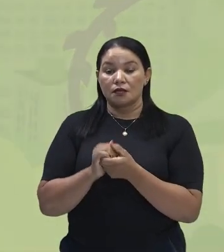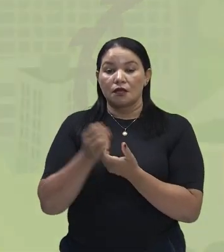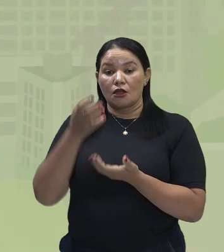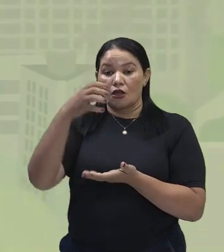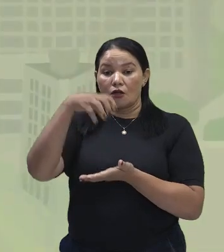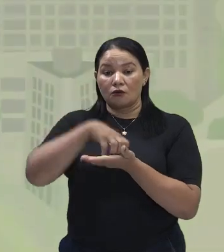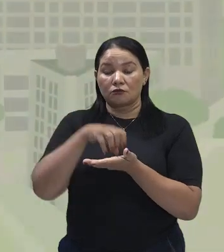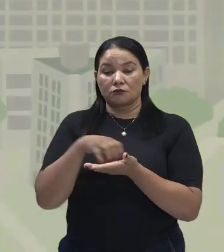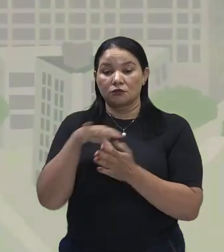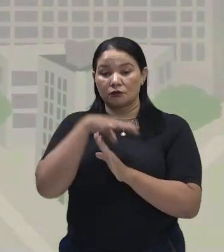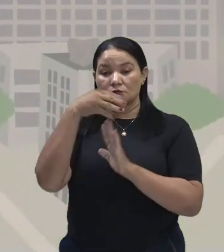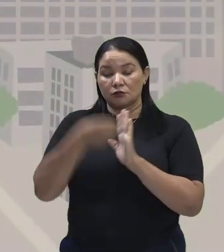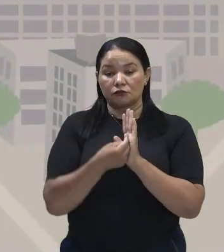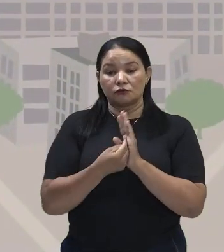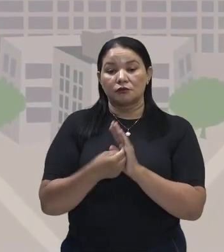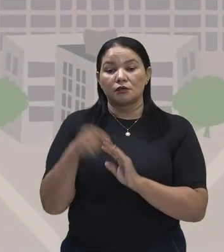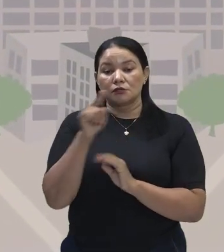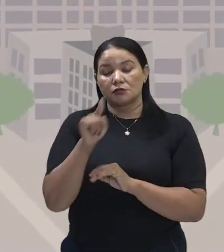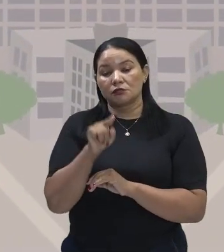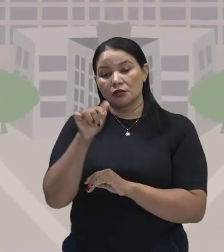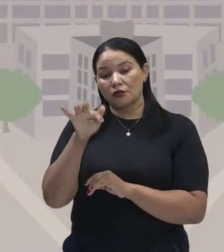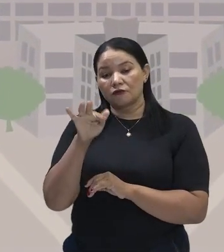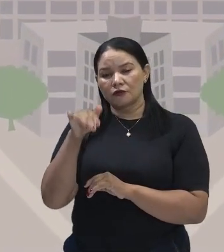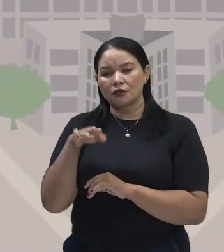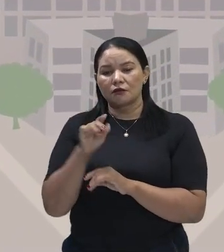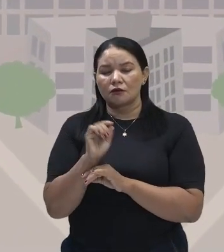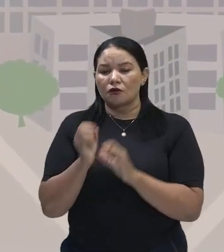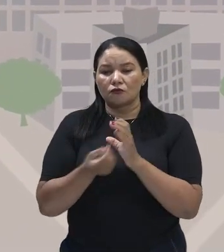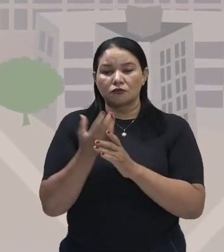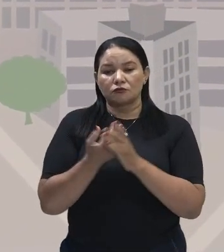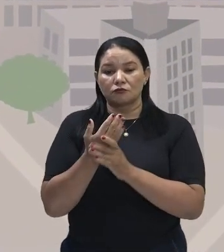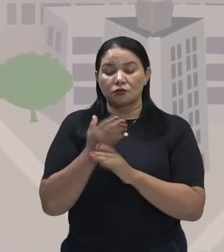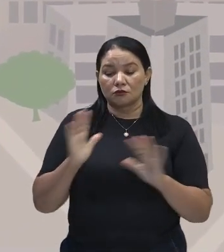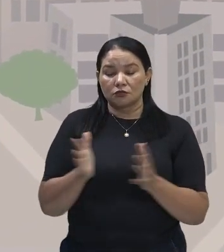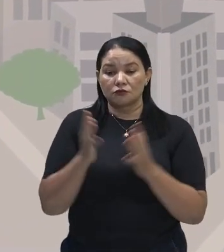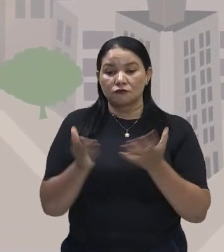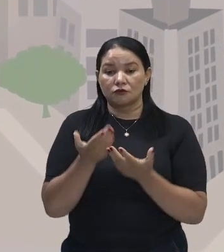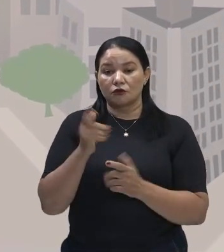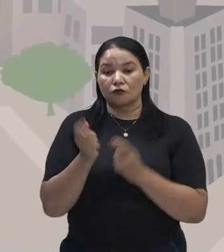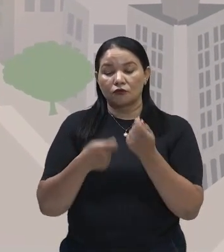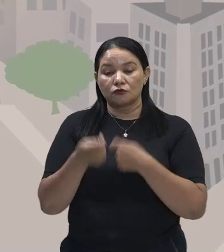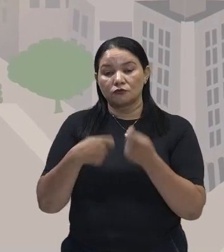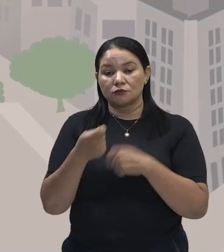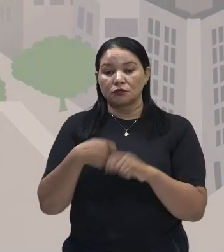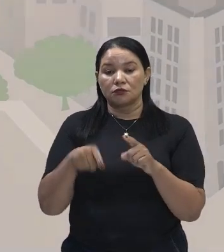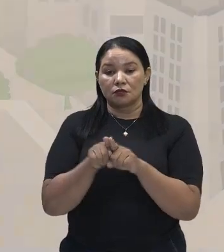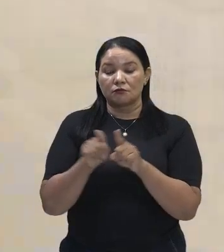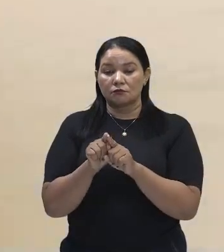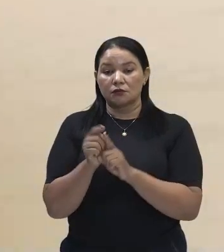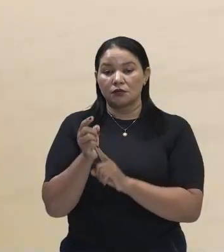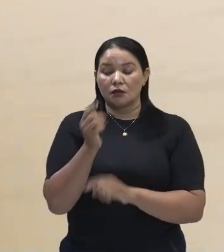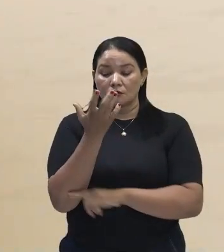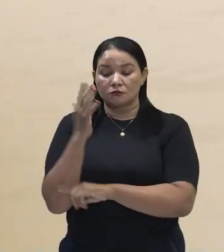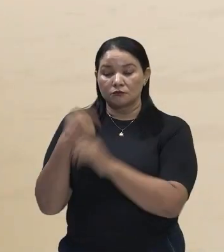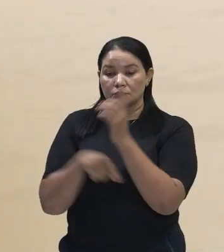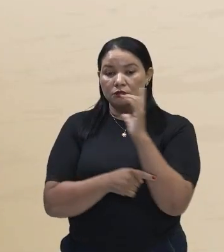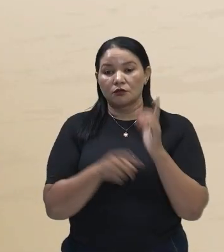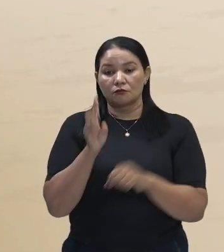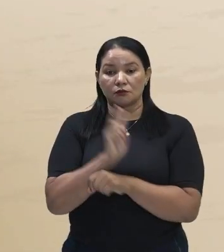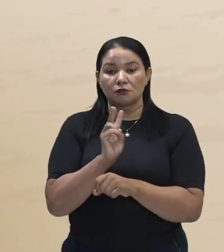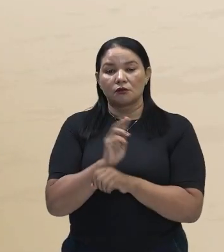Amazônia, a Zona Franca de Manaus surgiu como um impulso de desenvolvimento econômico e preservação ambiental. Criada